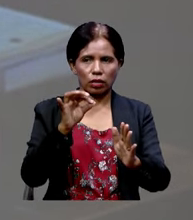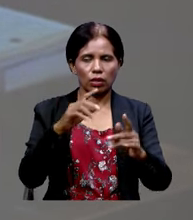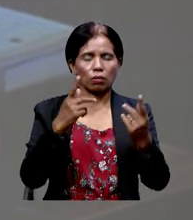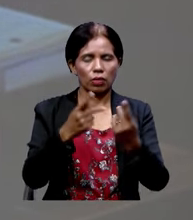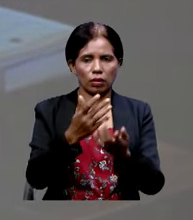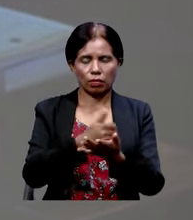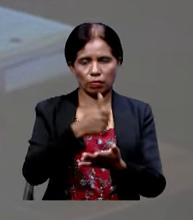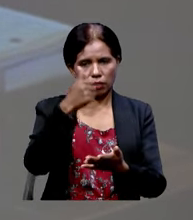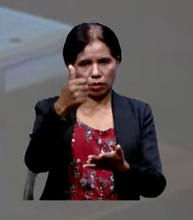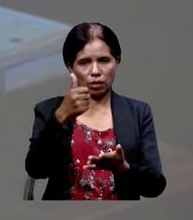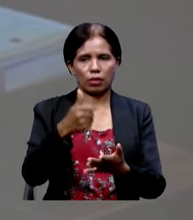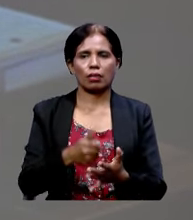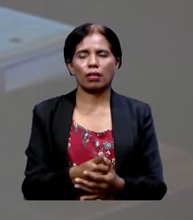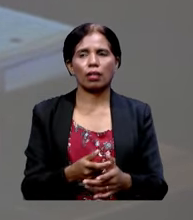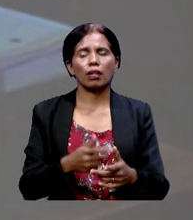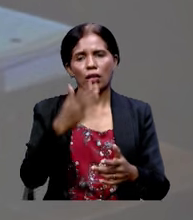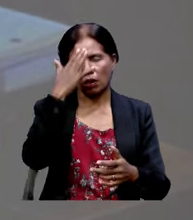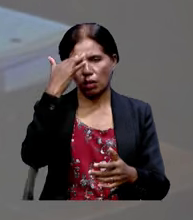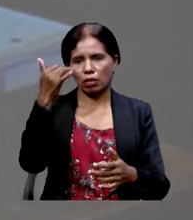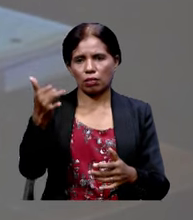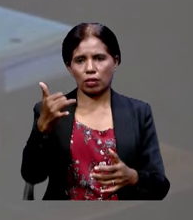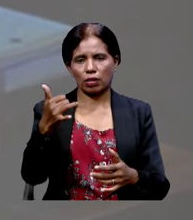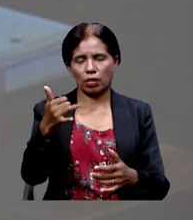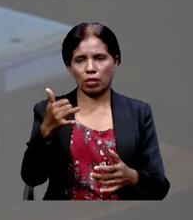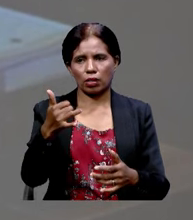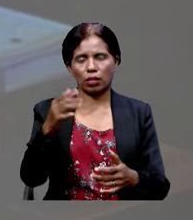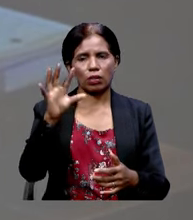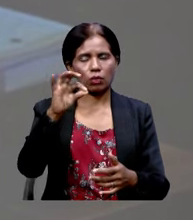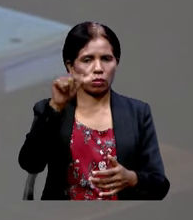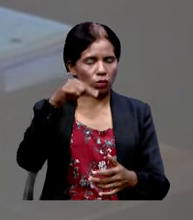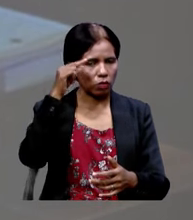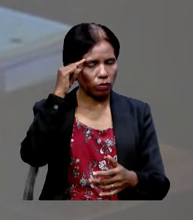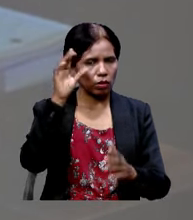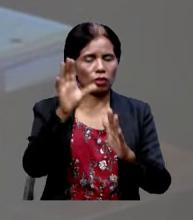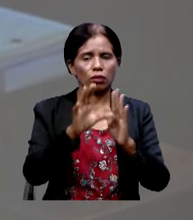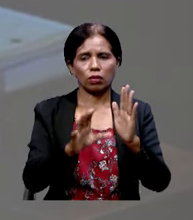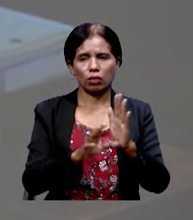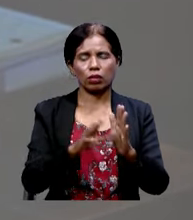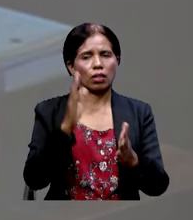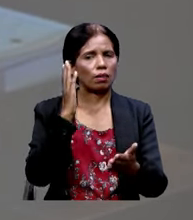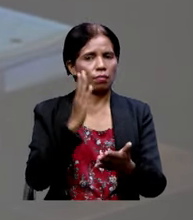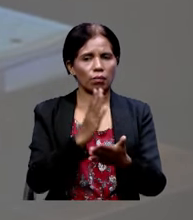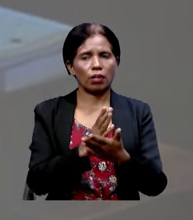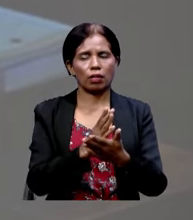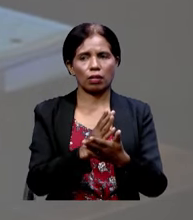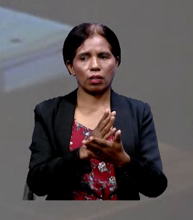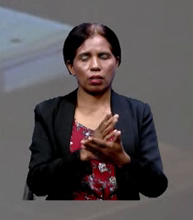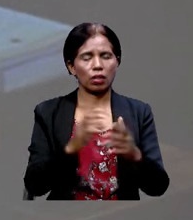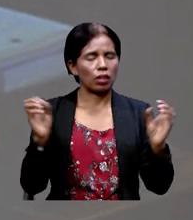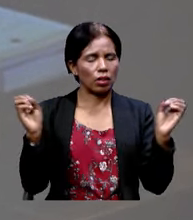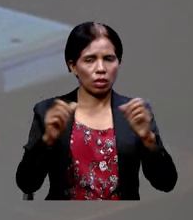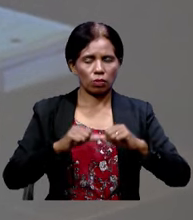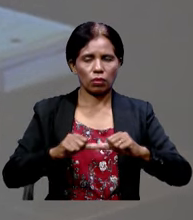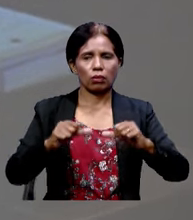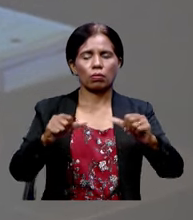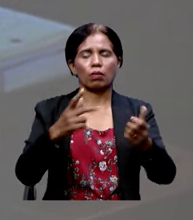Mananai. Mas então pensamos que o governo constitucional cancela. Lá a continuação do